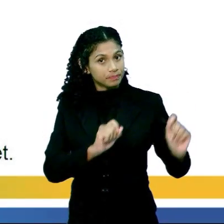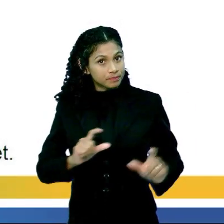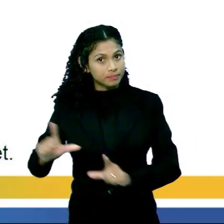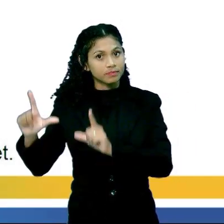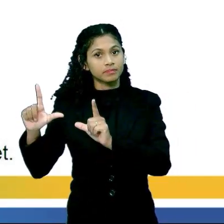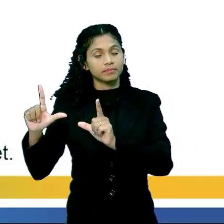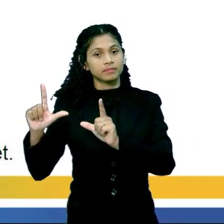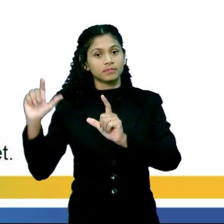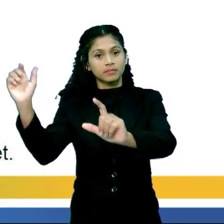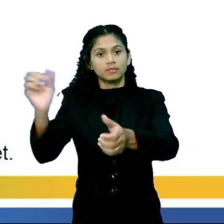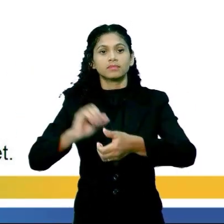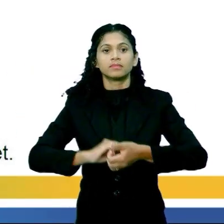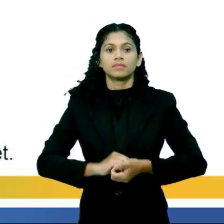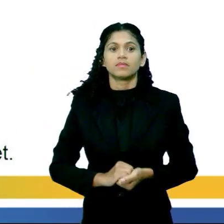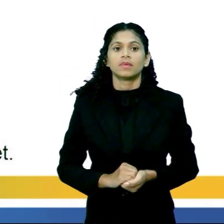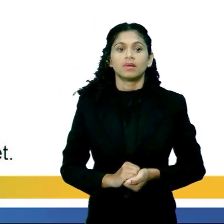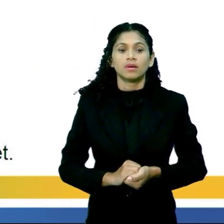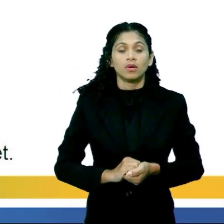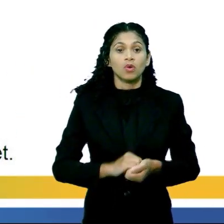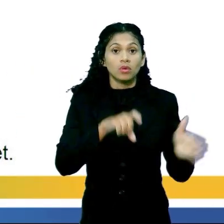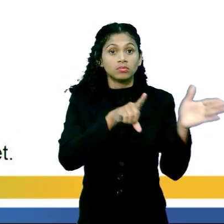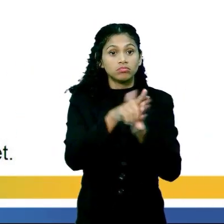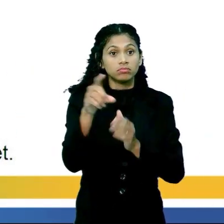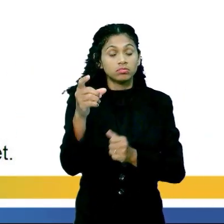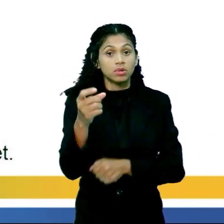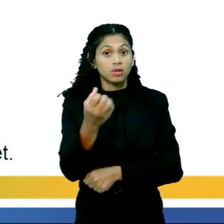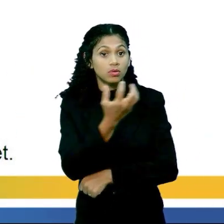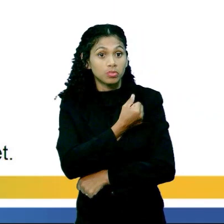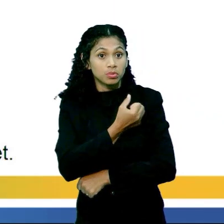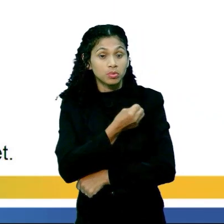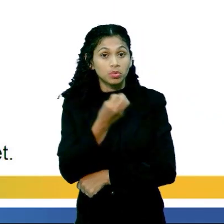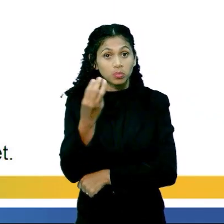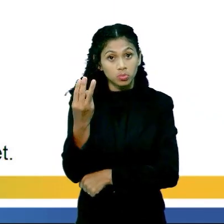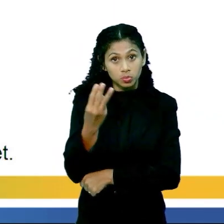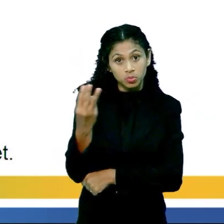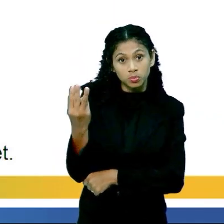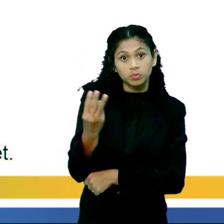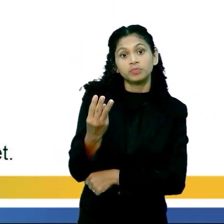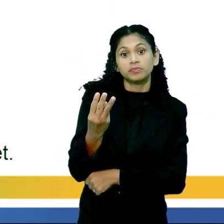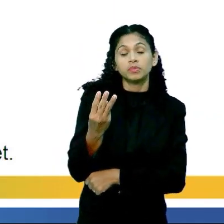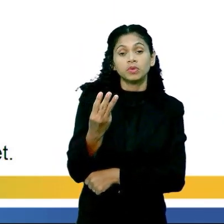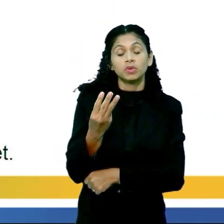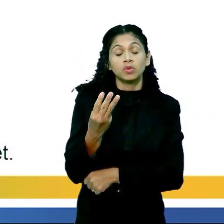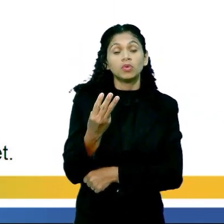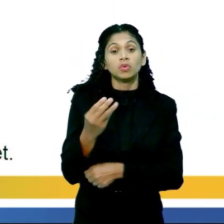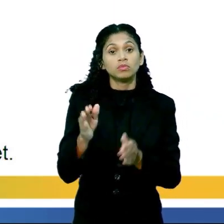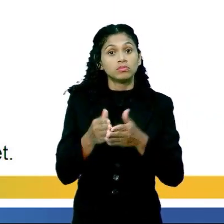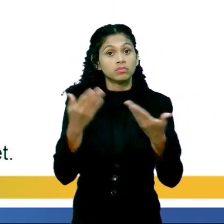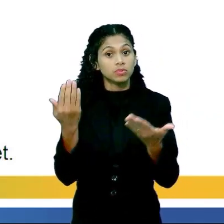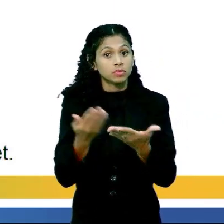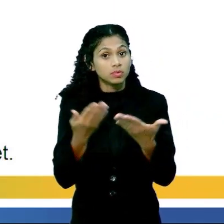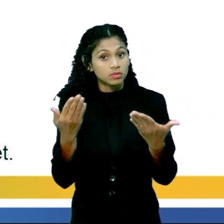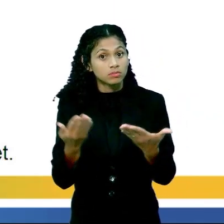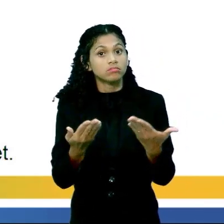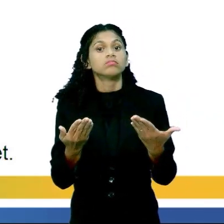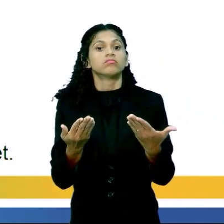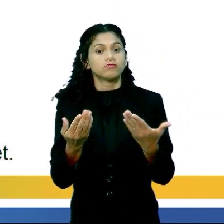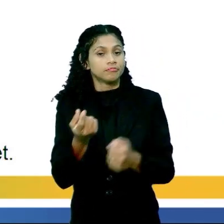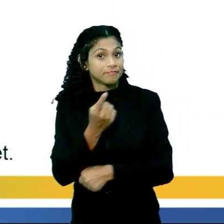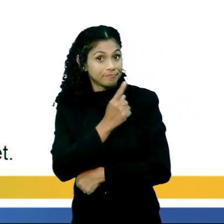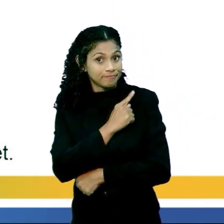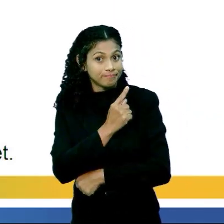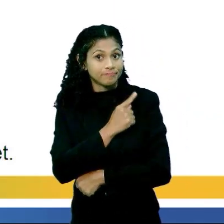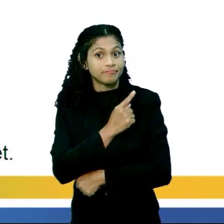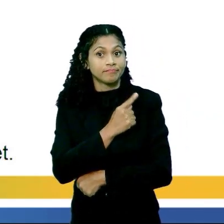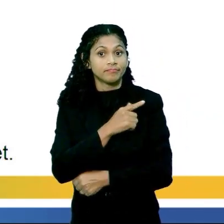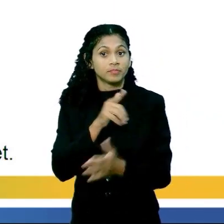tela. Questão 33 aí, galera, do livro de vocês, Resolver Nenhum, tá? Se você ainda não pegou o mesmo, vá lá e pega que ainda dá